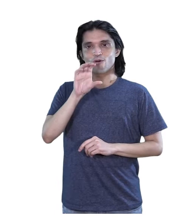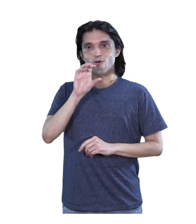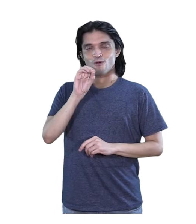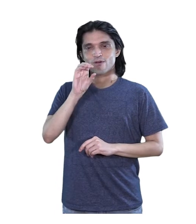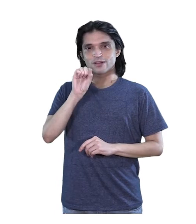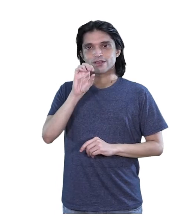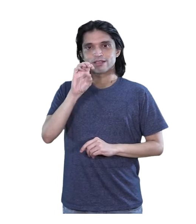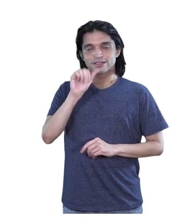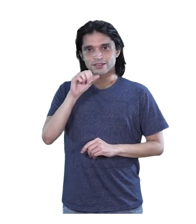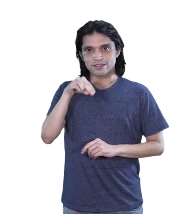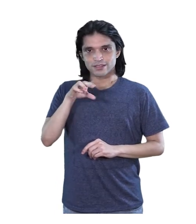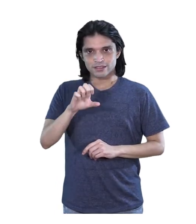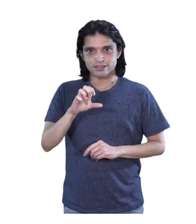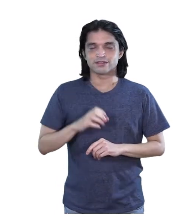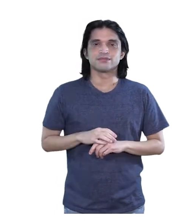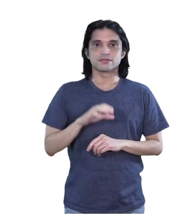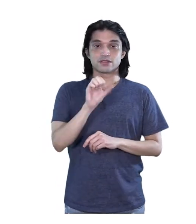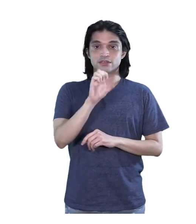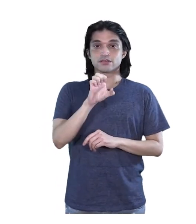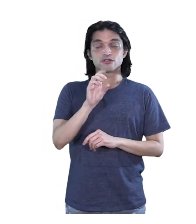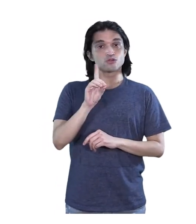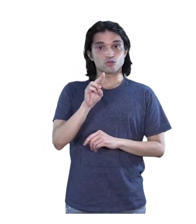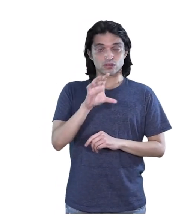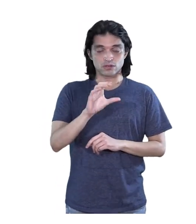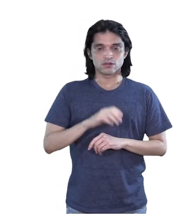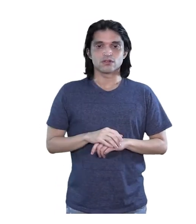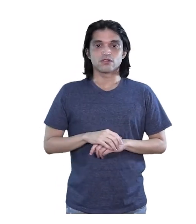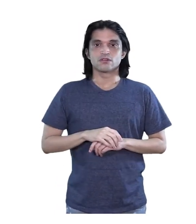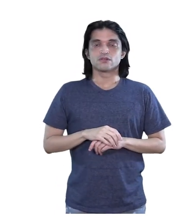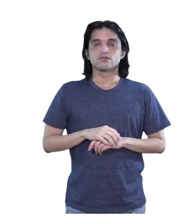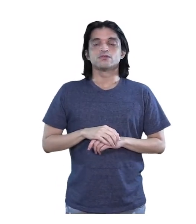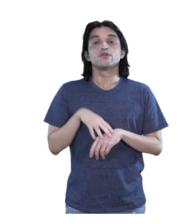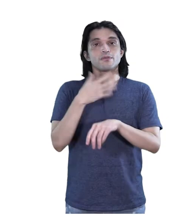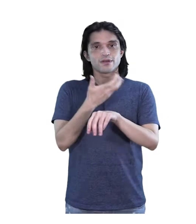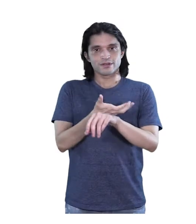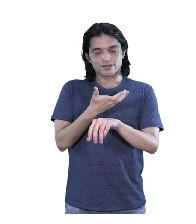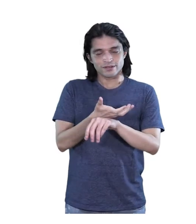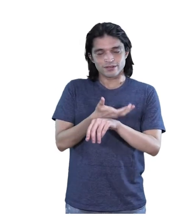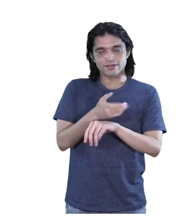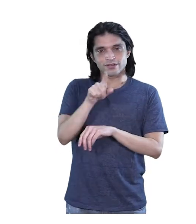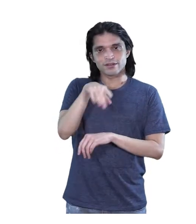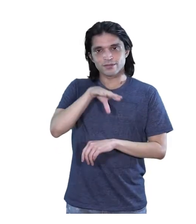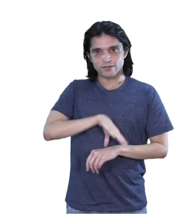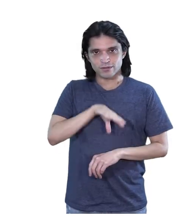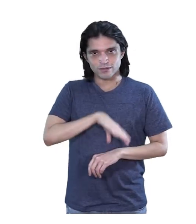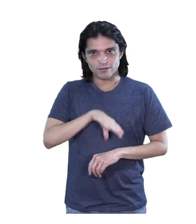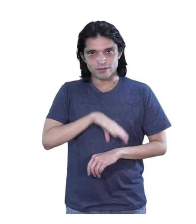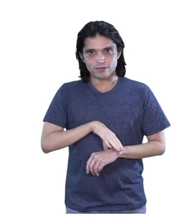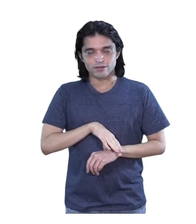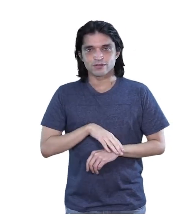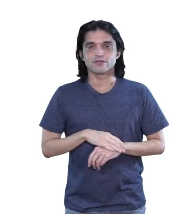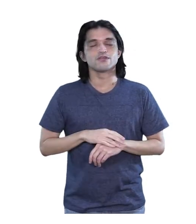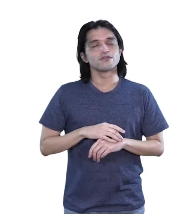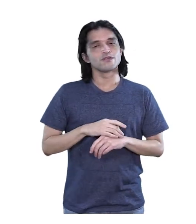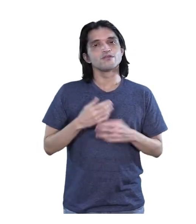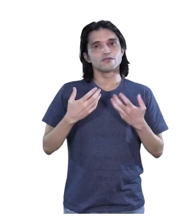Rio de Janeiro. Nossa disciplina é Língua Portuguesa. Vamos dar continuidade